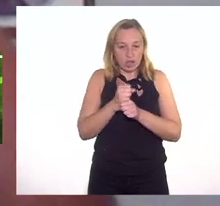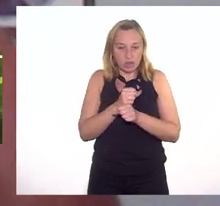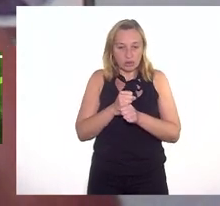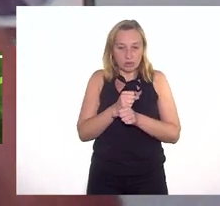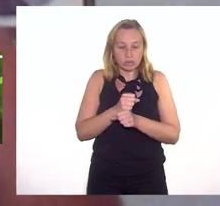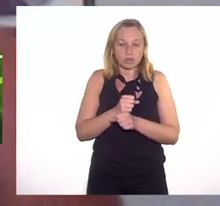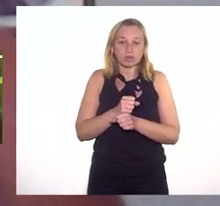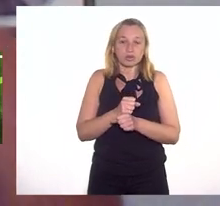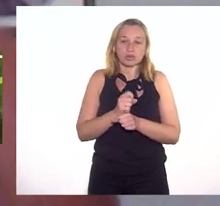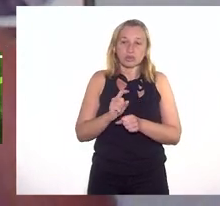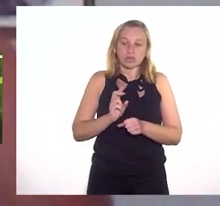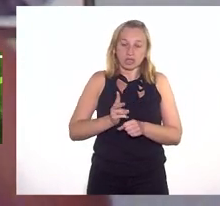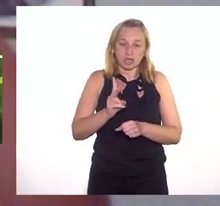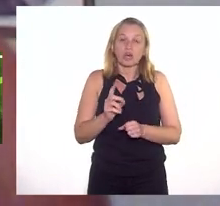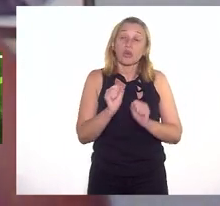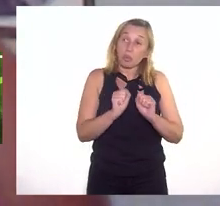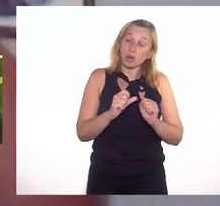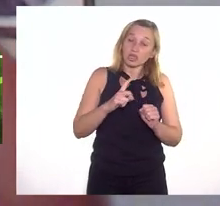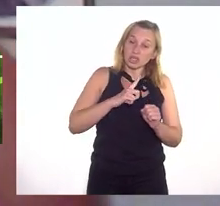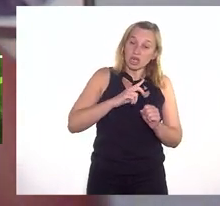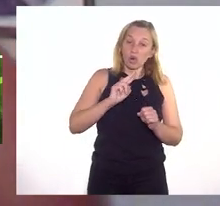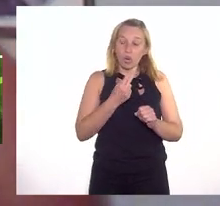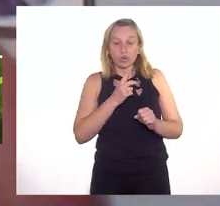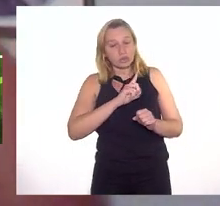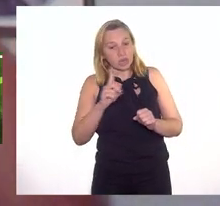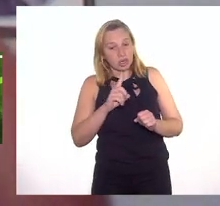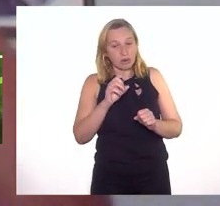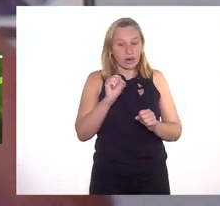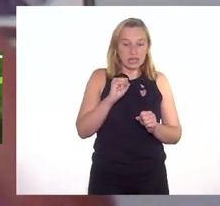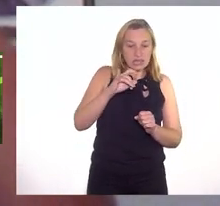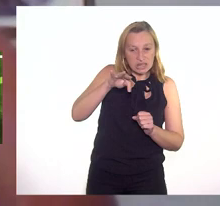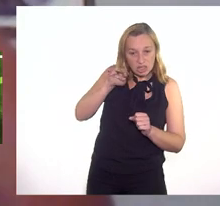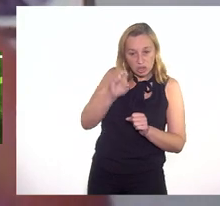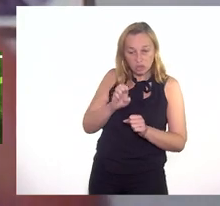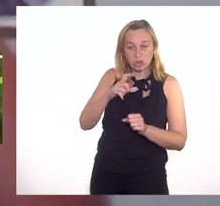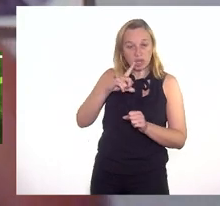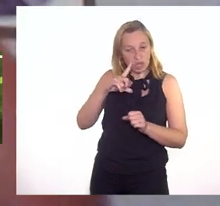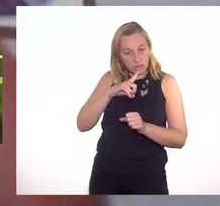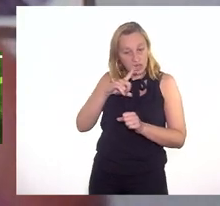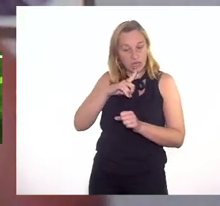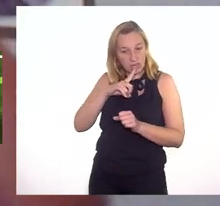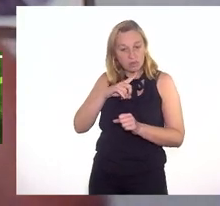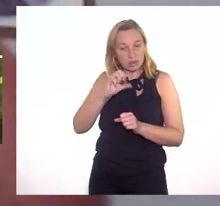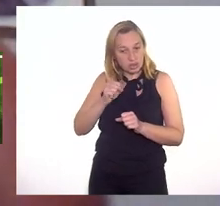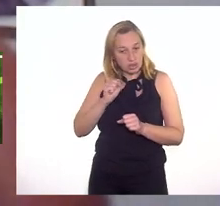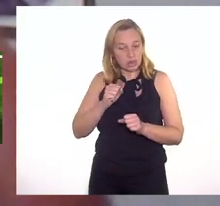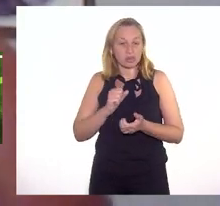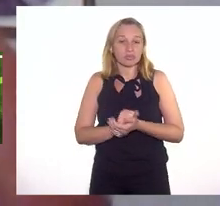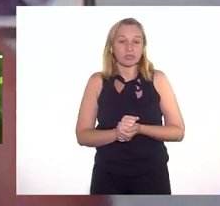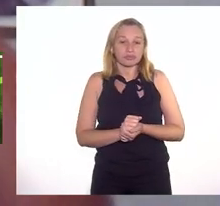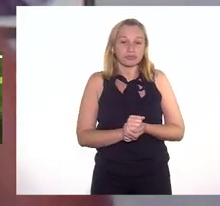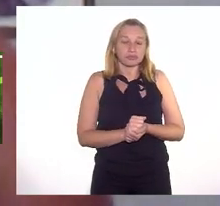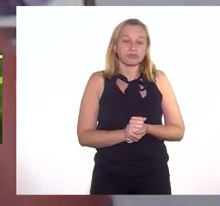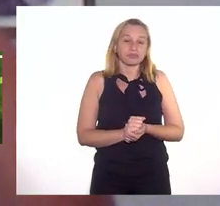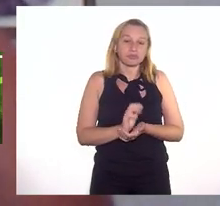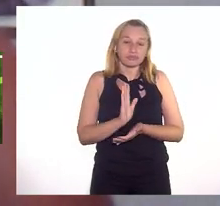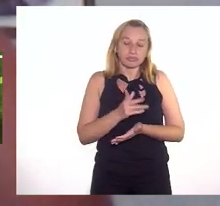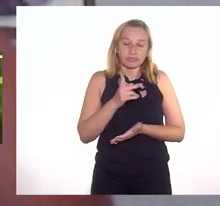pode ou não ter essa síndrome. E eu tenho, fui diagnosticada com essa síndrome, como já